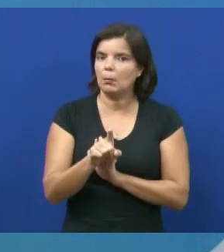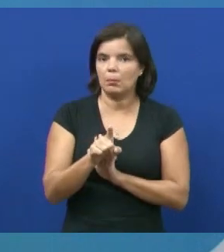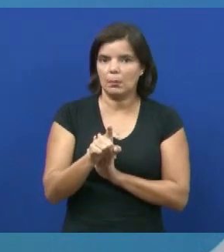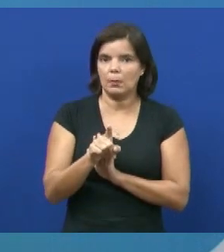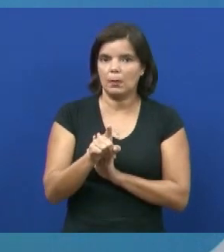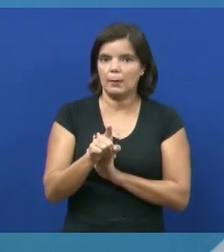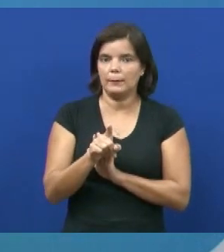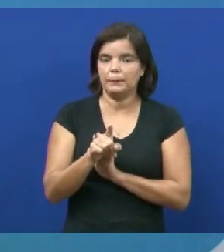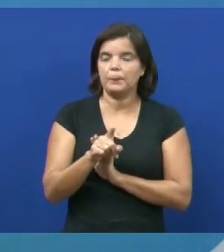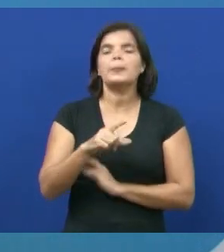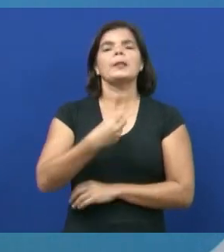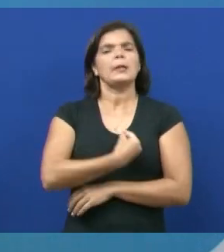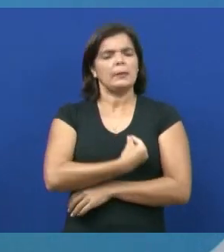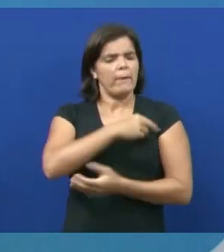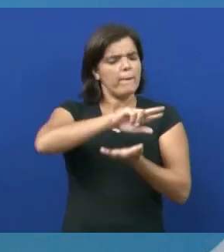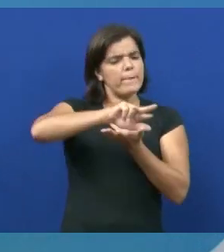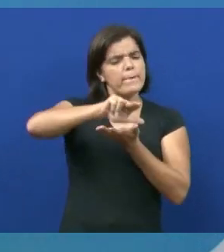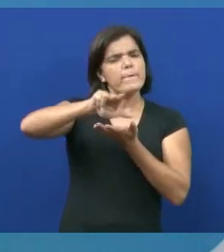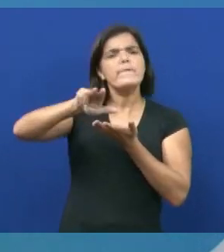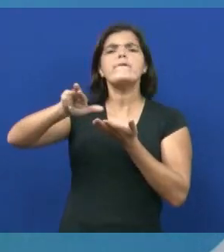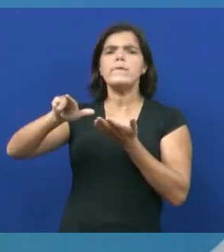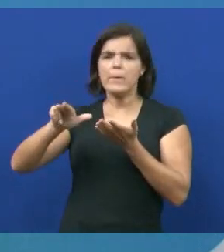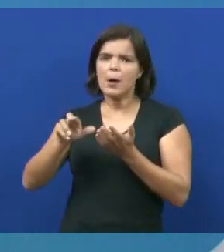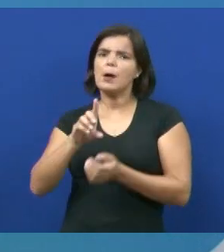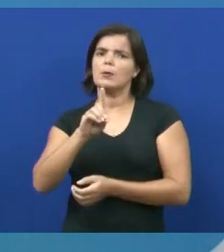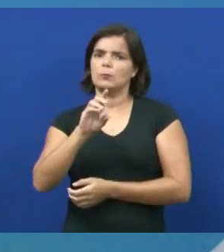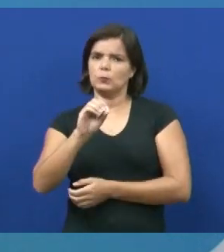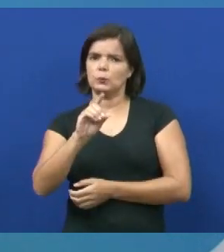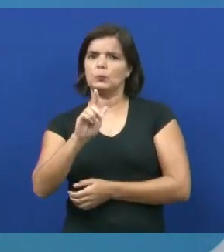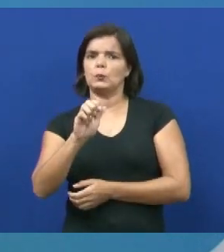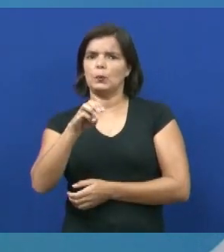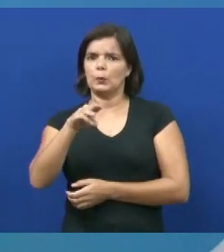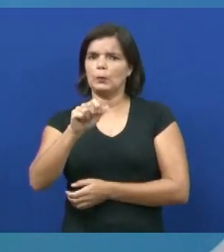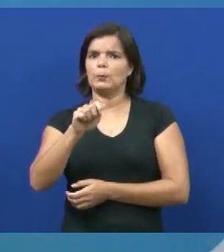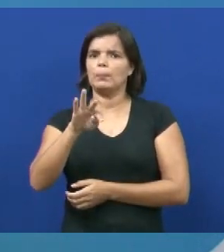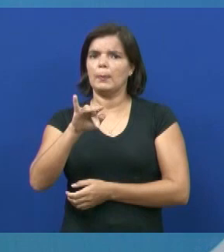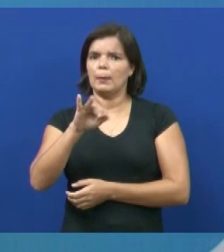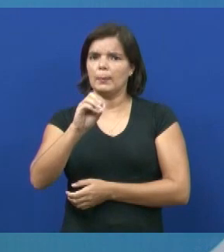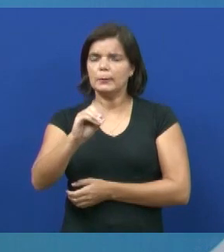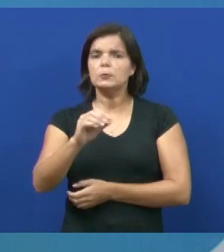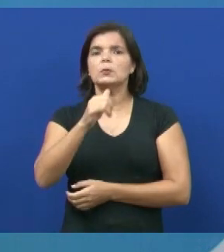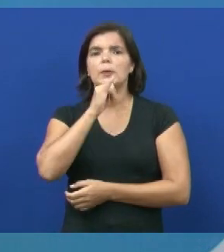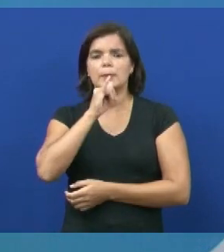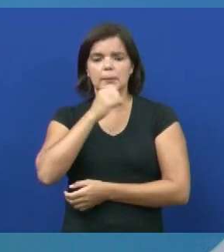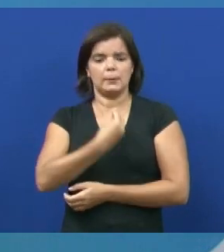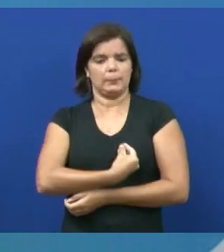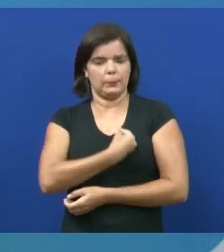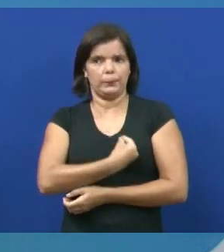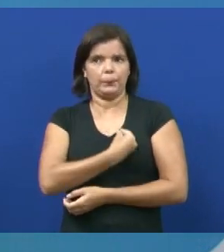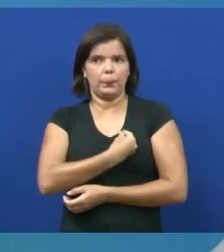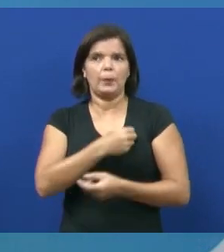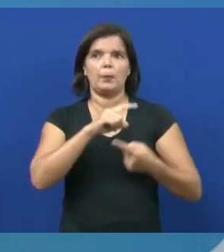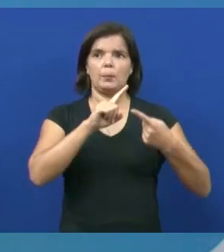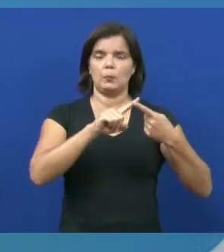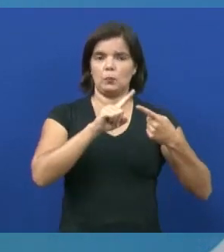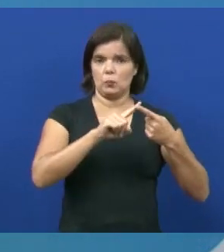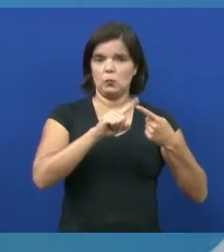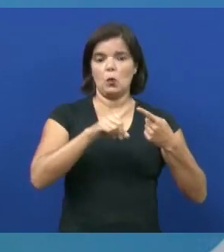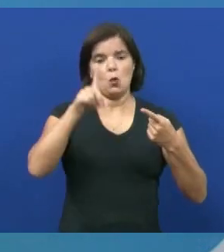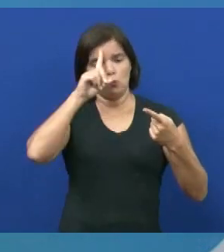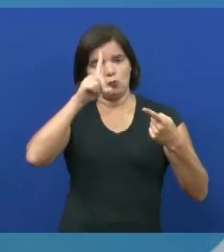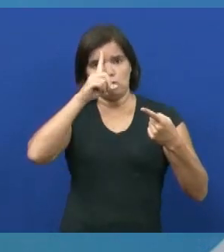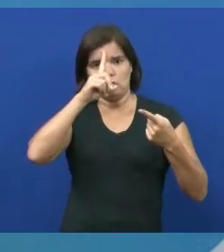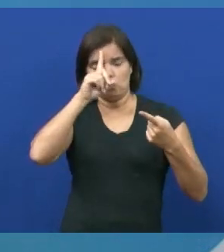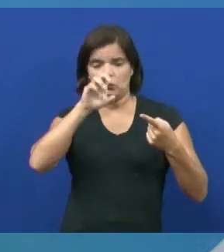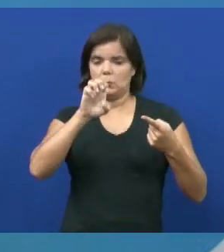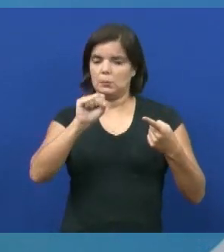Tá? Existem vários tipos de dogmatismo. Existe o dogmatismo no senso comum, né, no nosso dia a